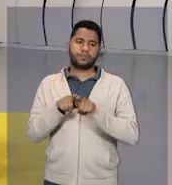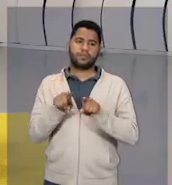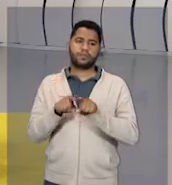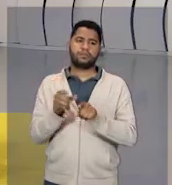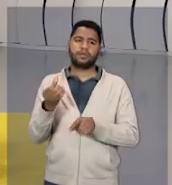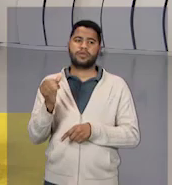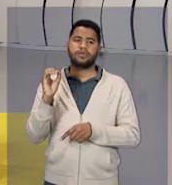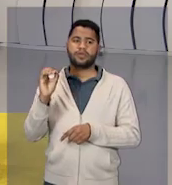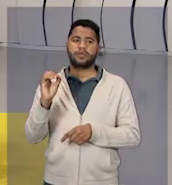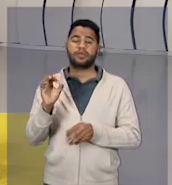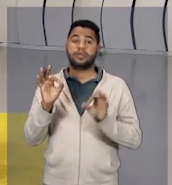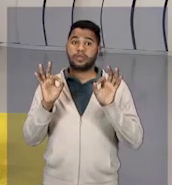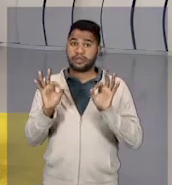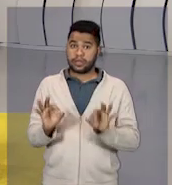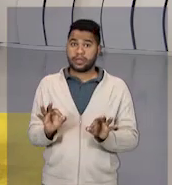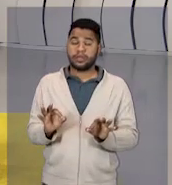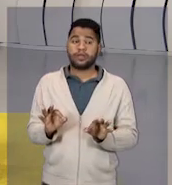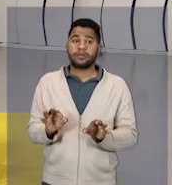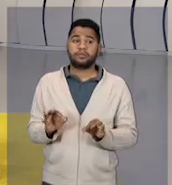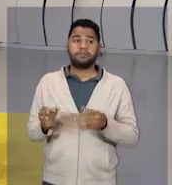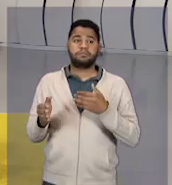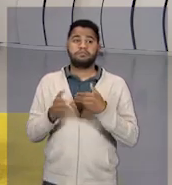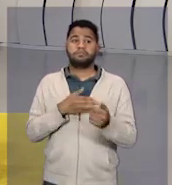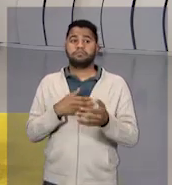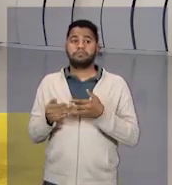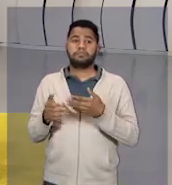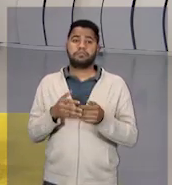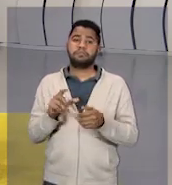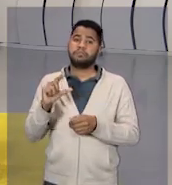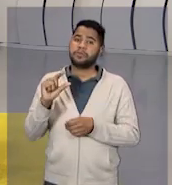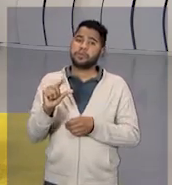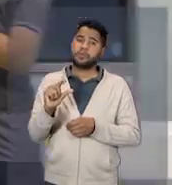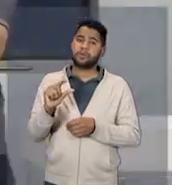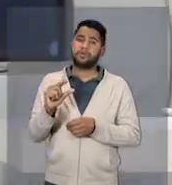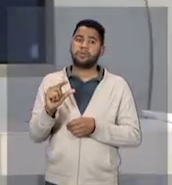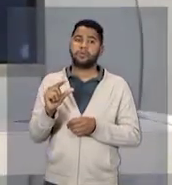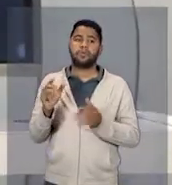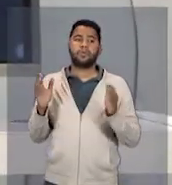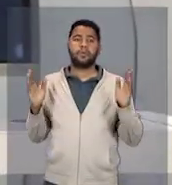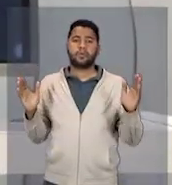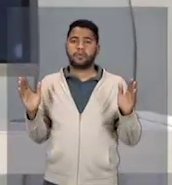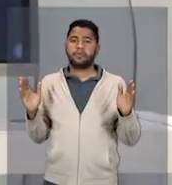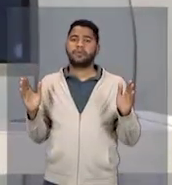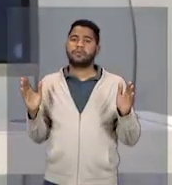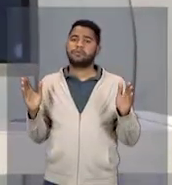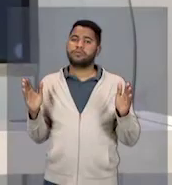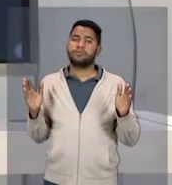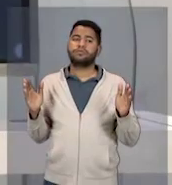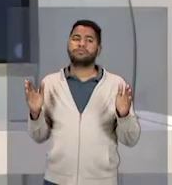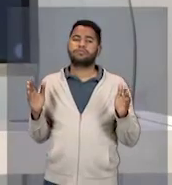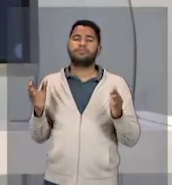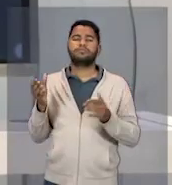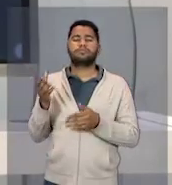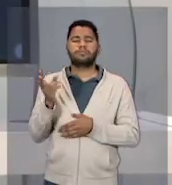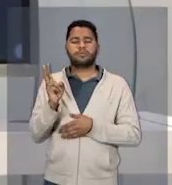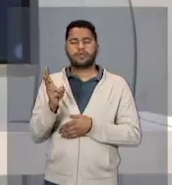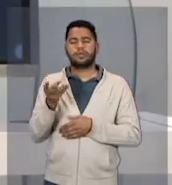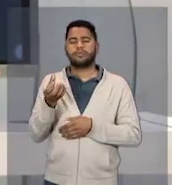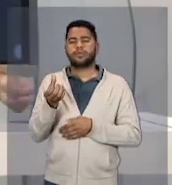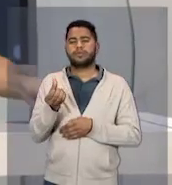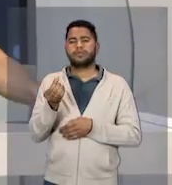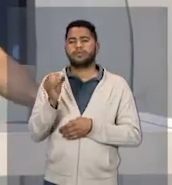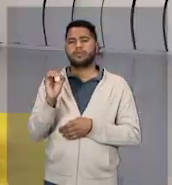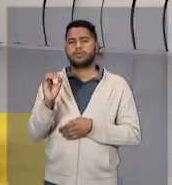Se eu colocar certinho, tanto faz ele ser pequeno, ser grande, ele vai medir